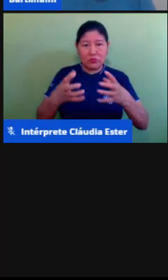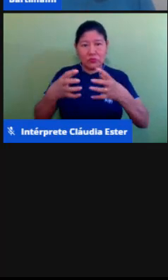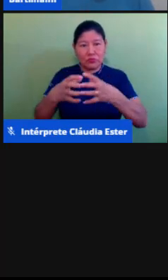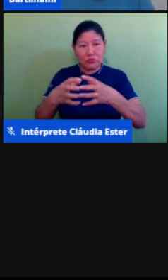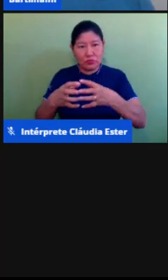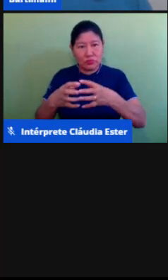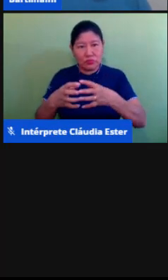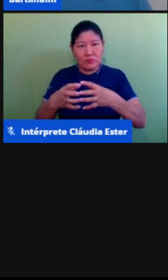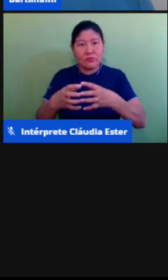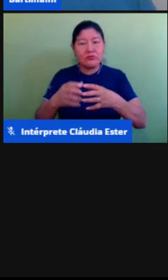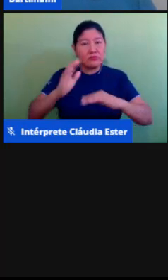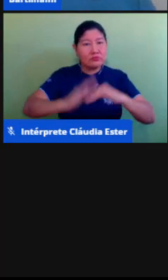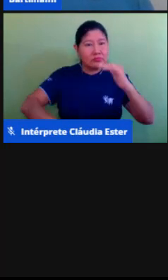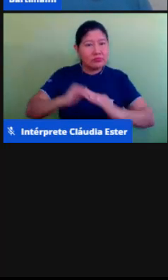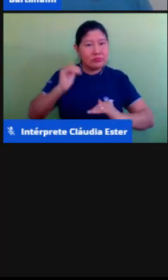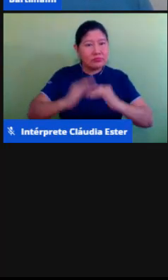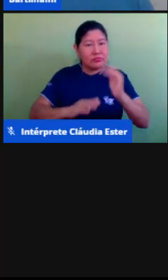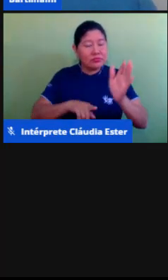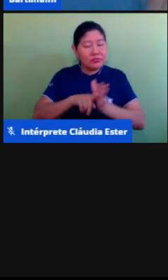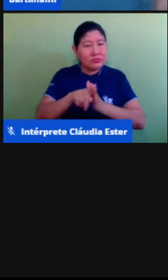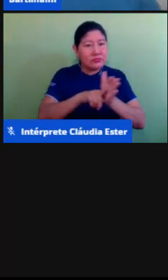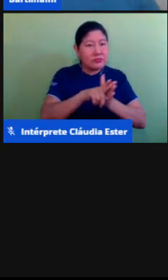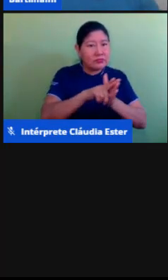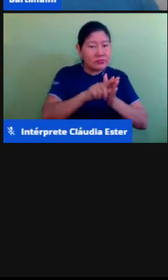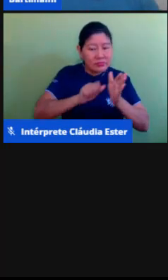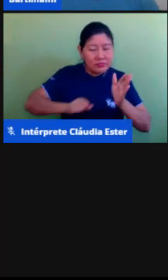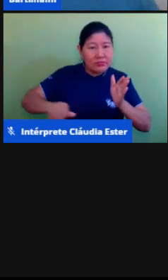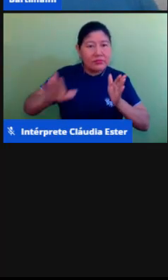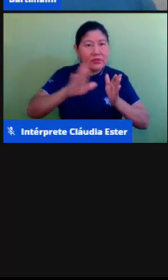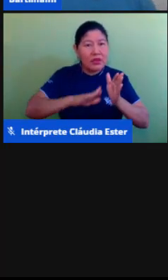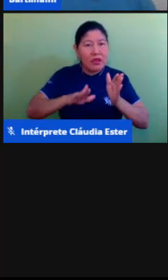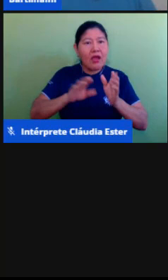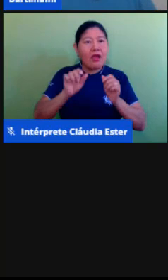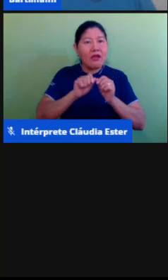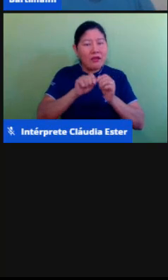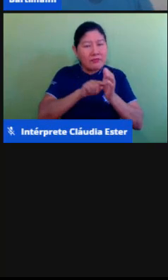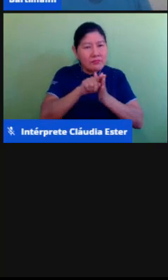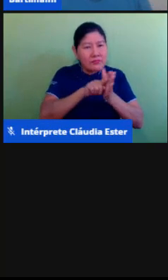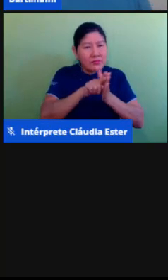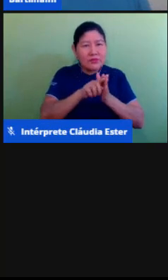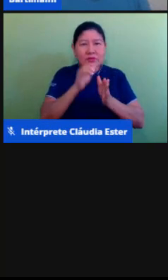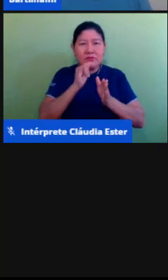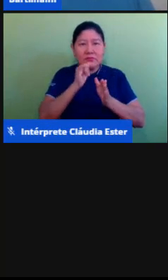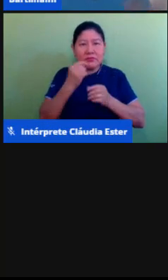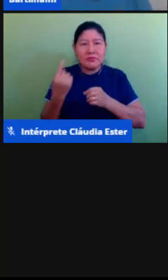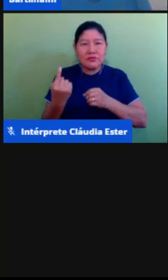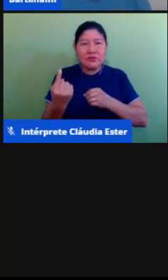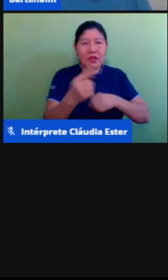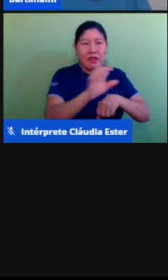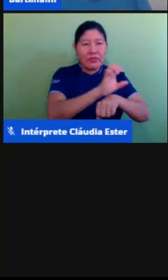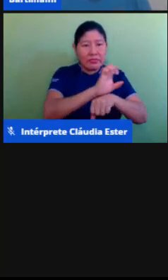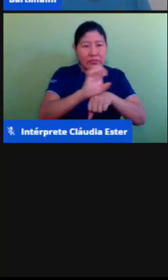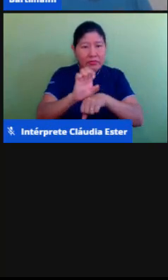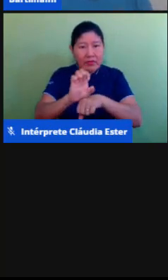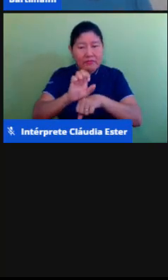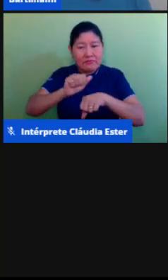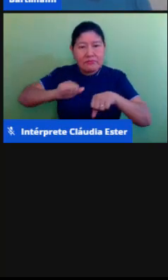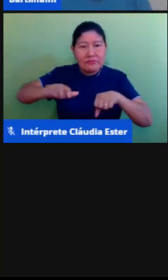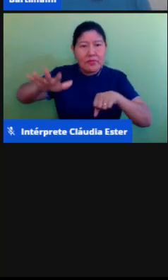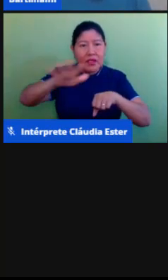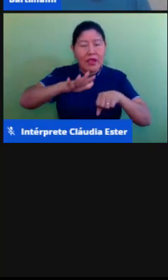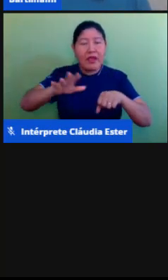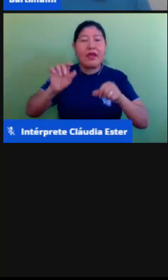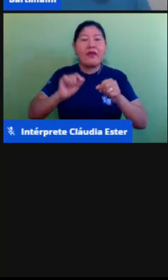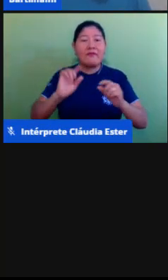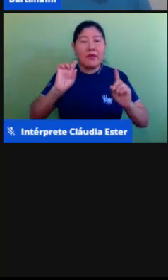pesquisadores, especialistas em áreas específicas, especialista na Amazônia, especialista em pastagem, vão fazer a identificação e aí